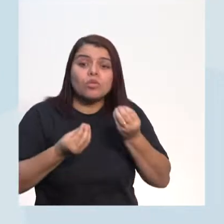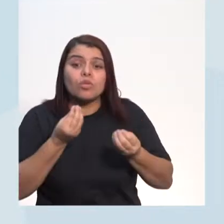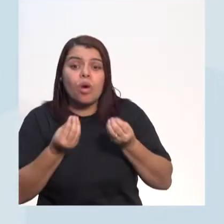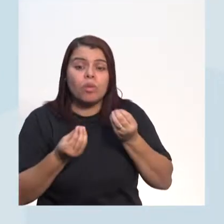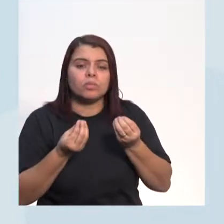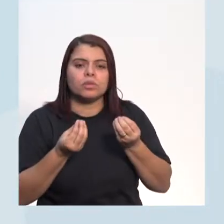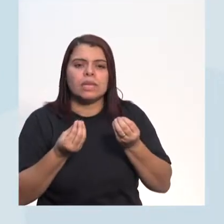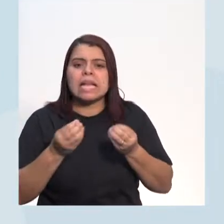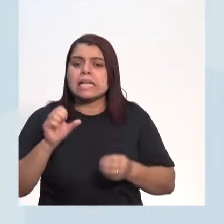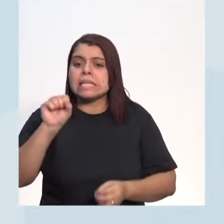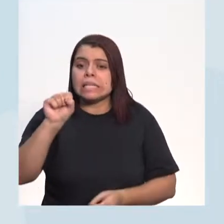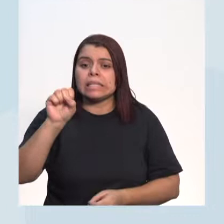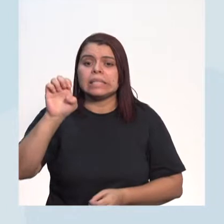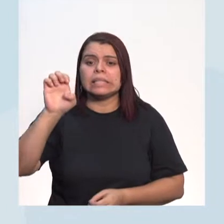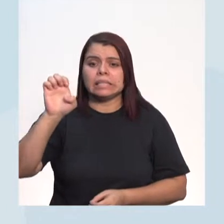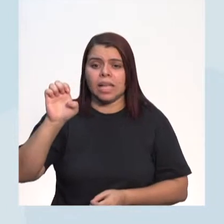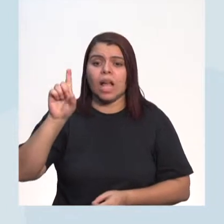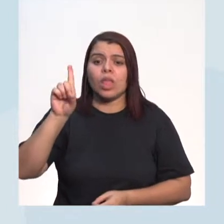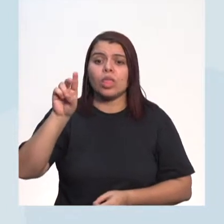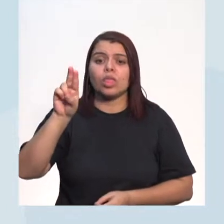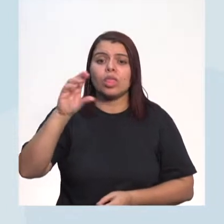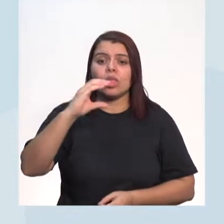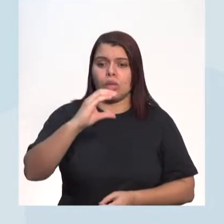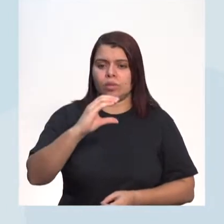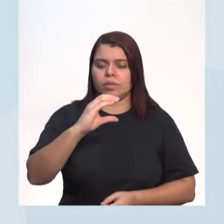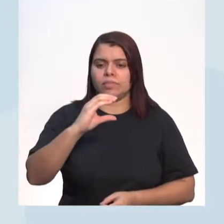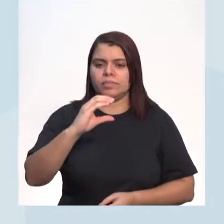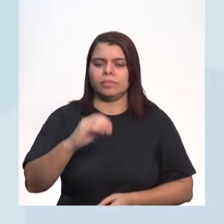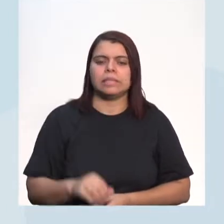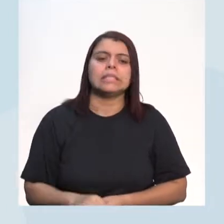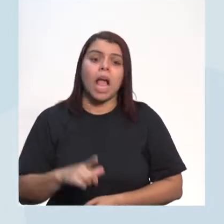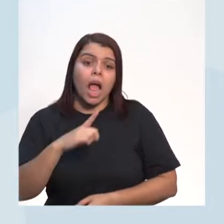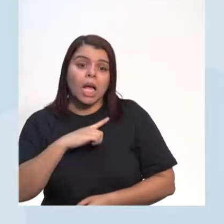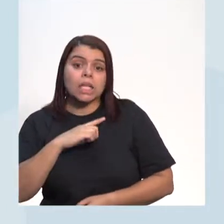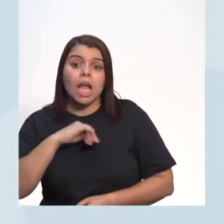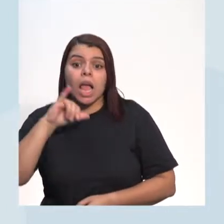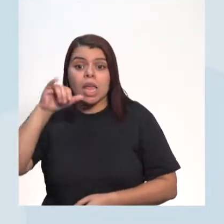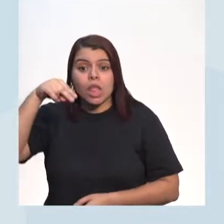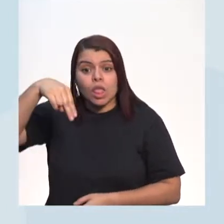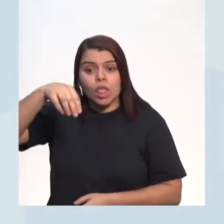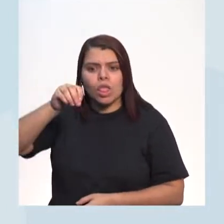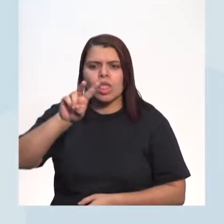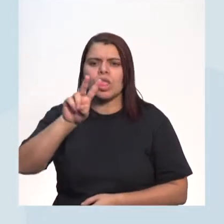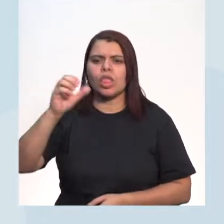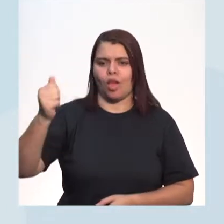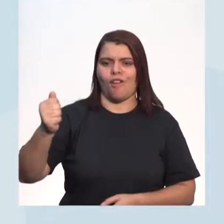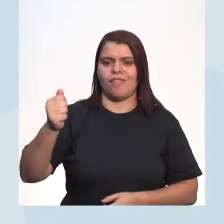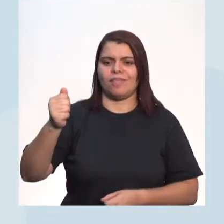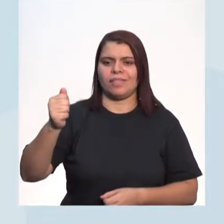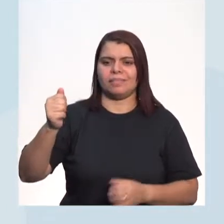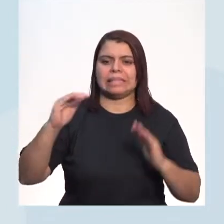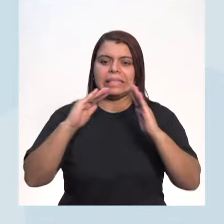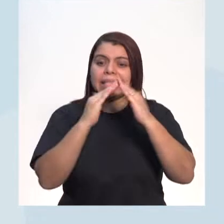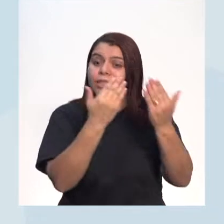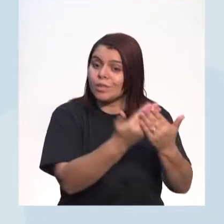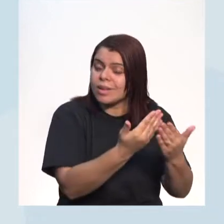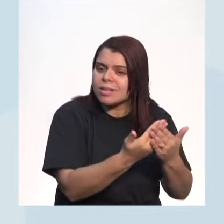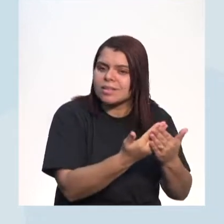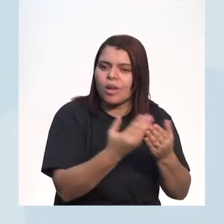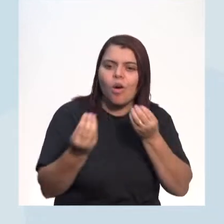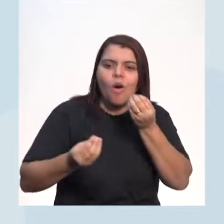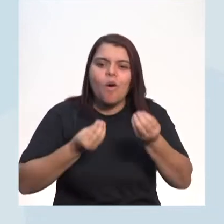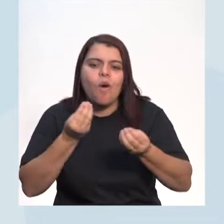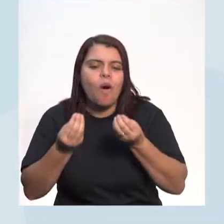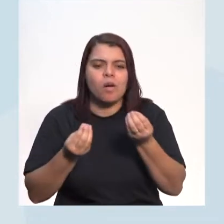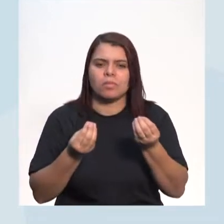SEDUC. Nós temos o Inova Educação, um ganho aí para a rede, né? Todo mundo agora tem aulas